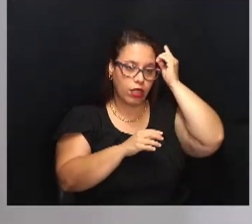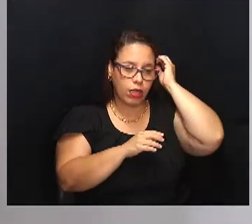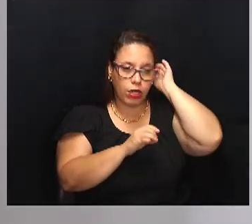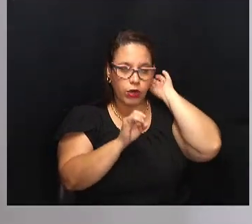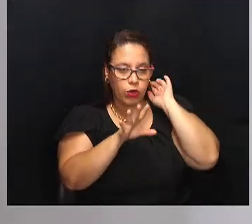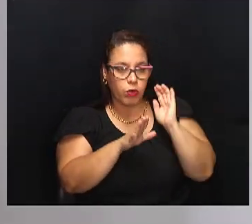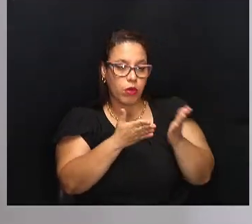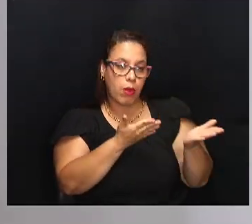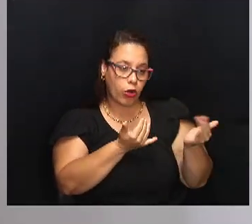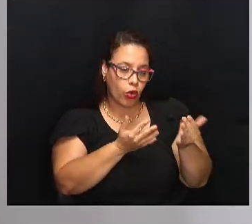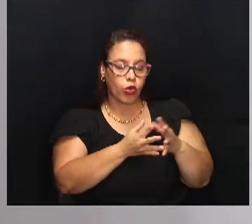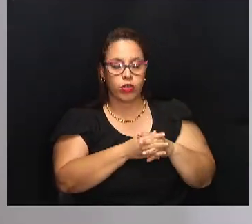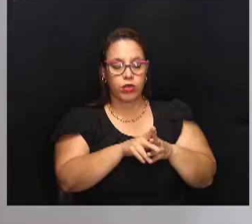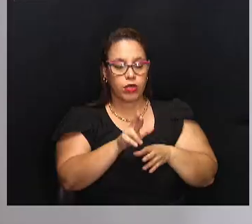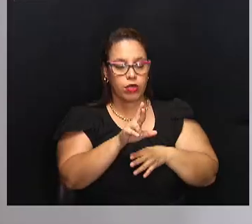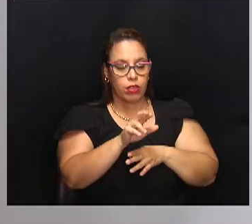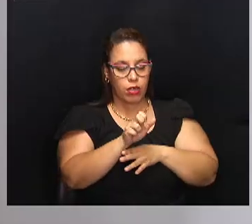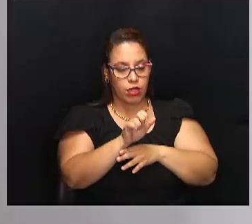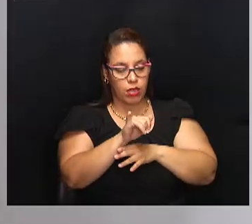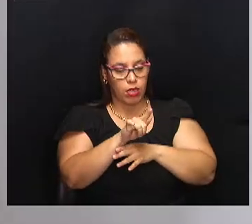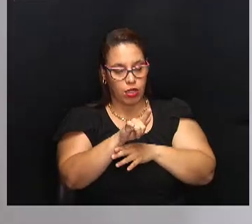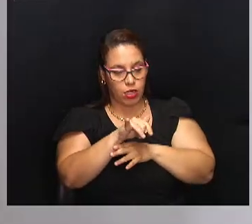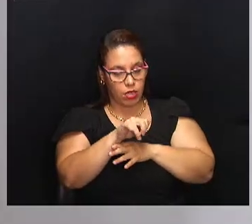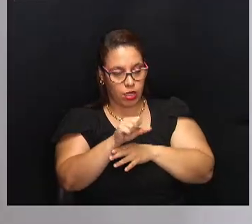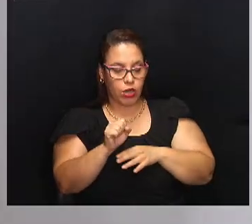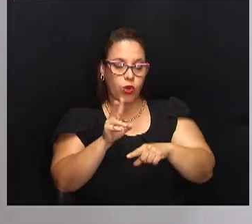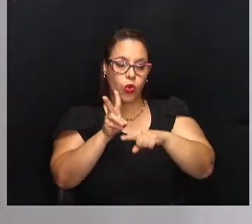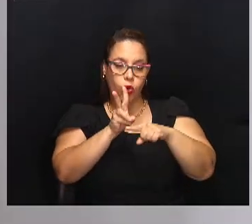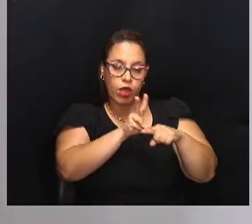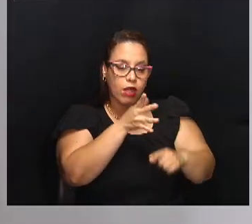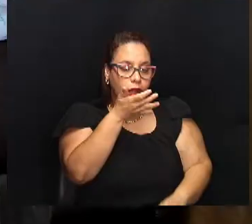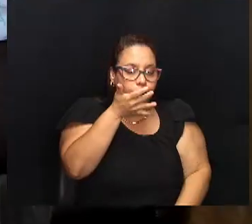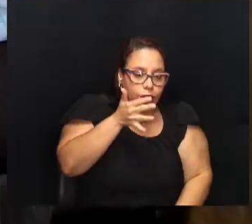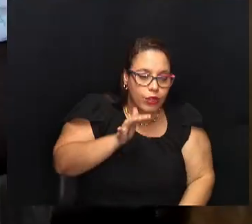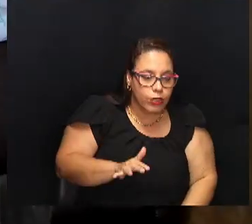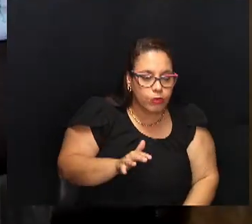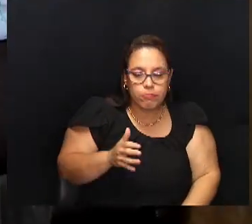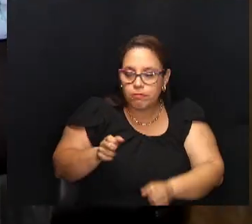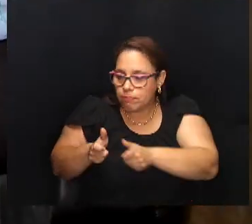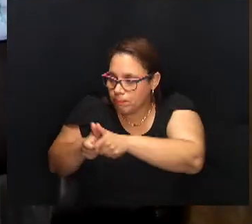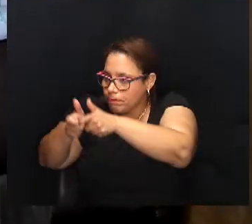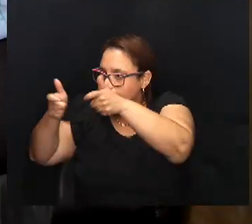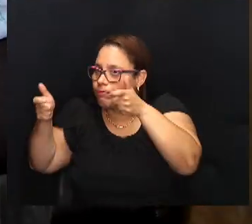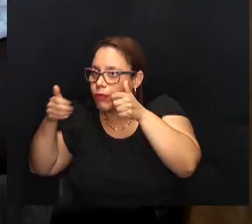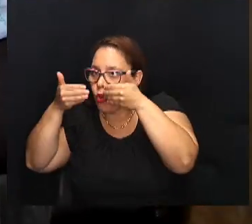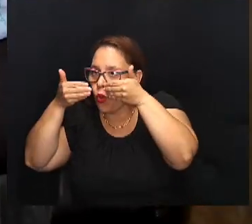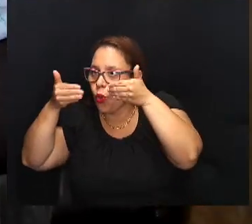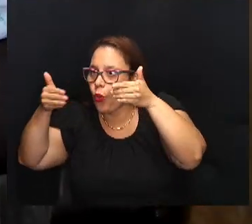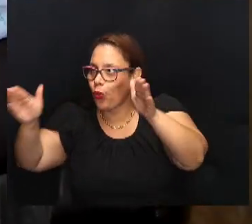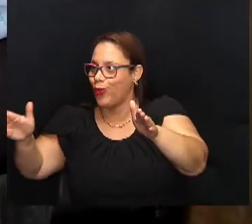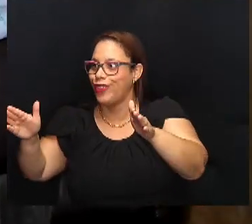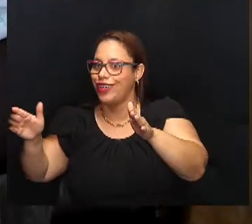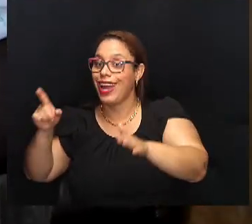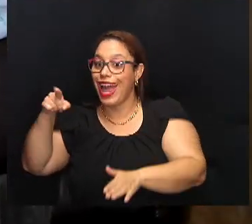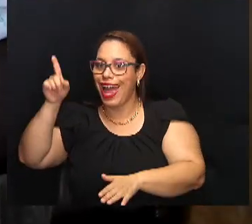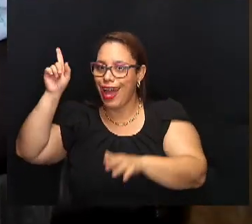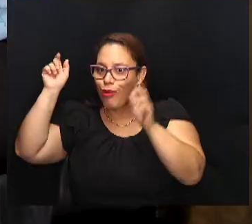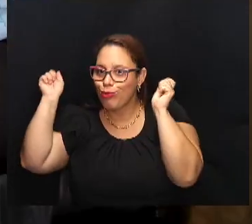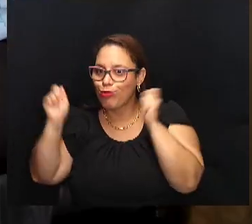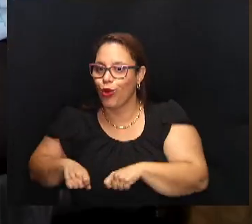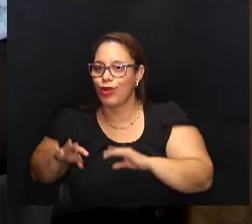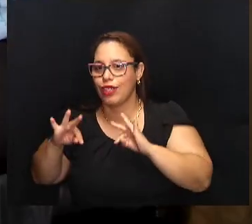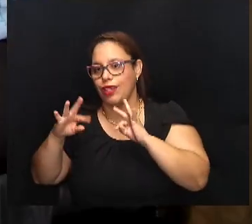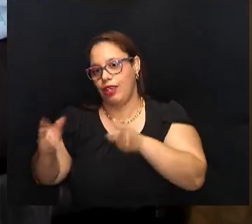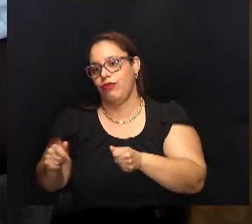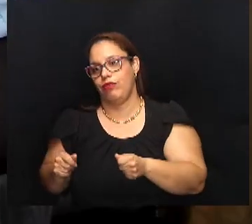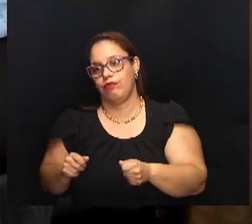mais com jovens, né? E o resto tem esse olhar de cuidar dos menores, né? De ampliar também, mostrar que é possível para todo mundo, né?